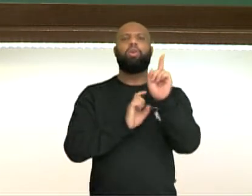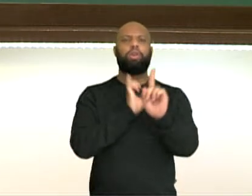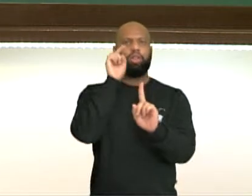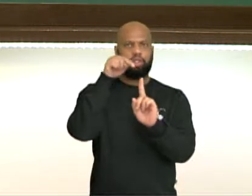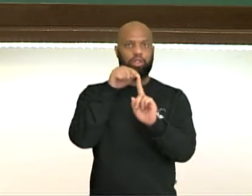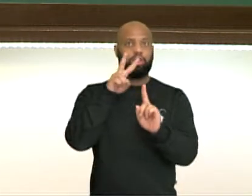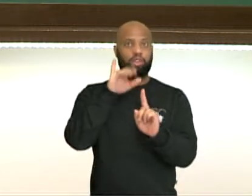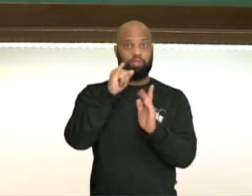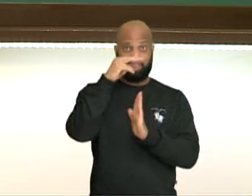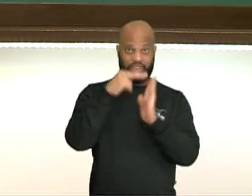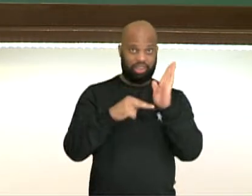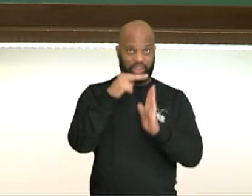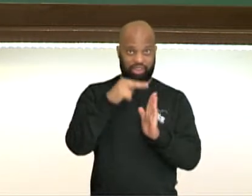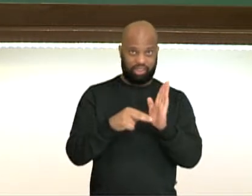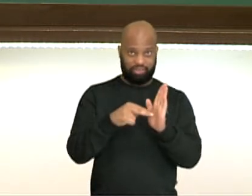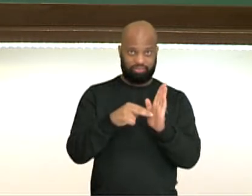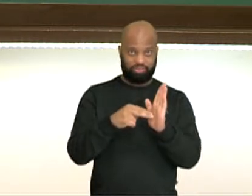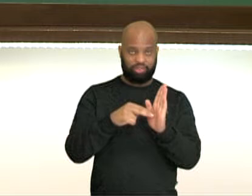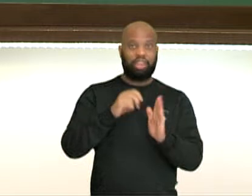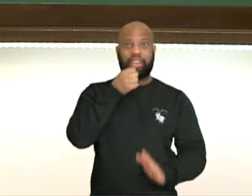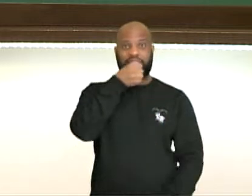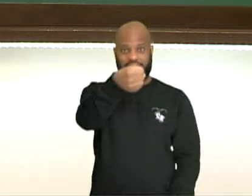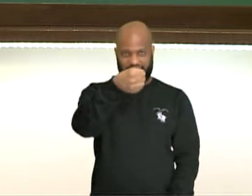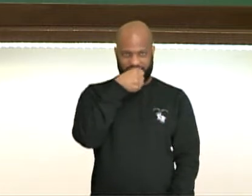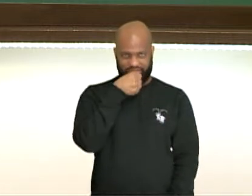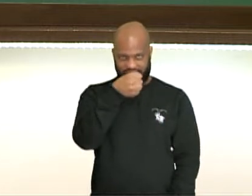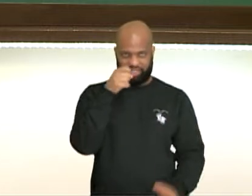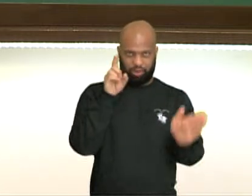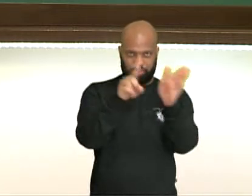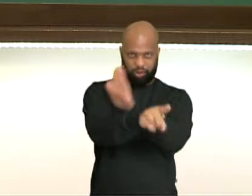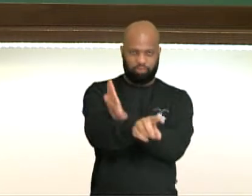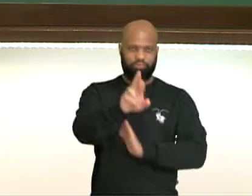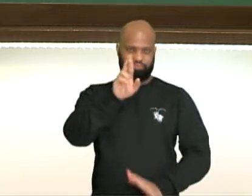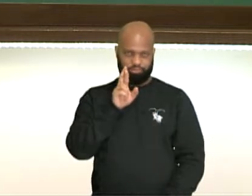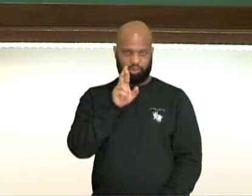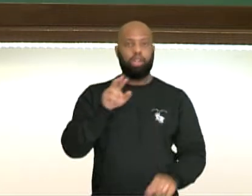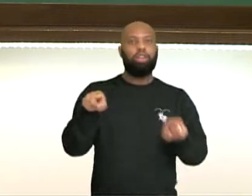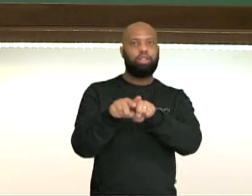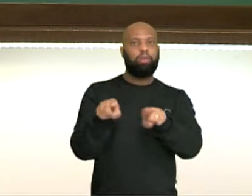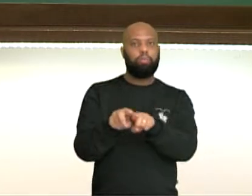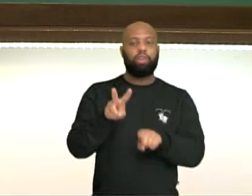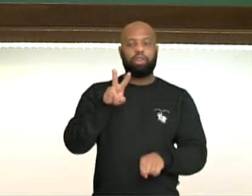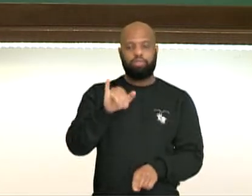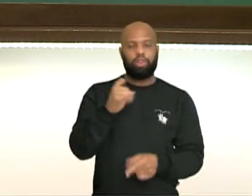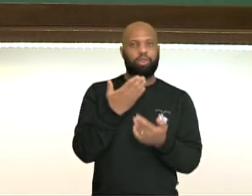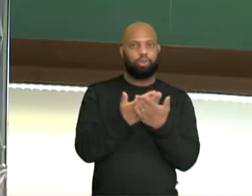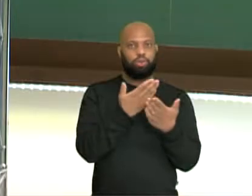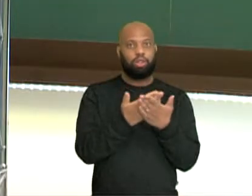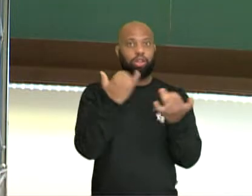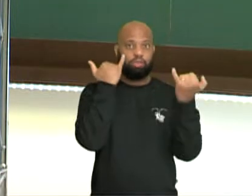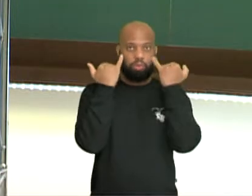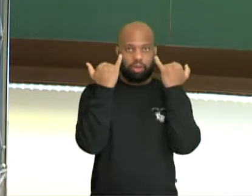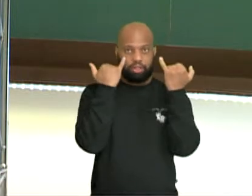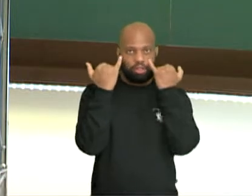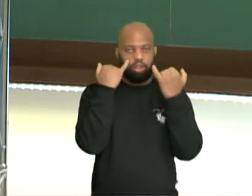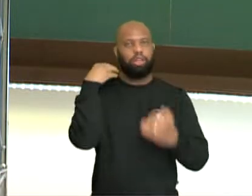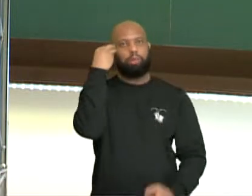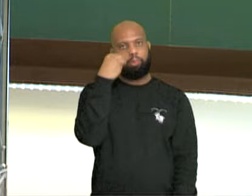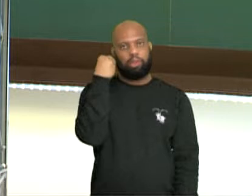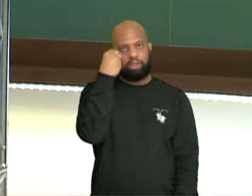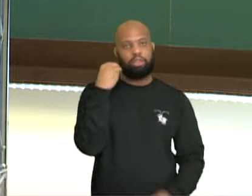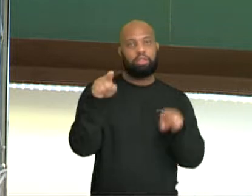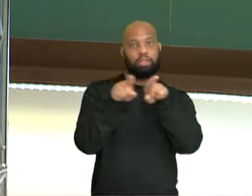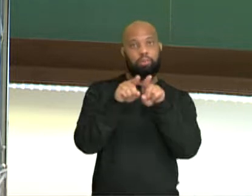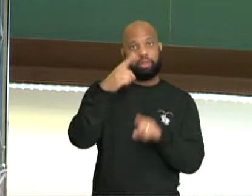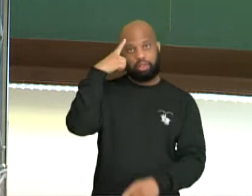de uma entrevista, analisar esses trechos. Também vamos partilhar informações, experiências,